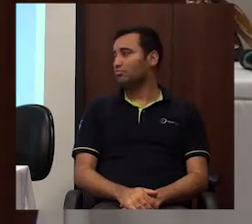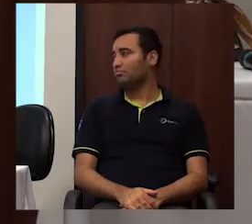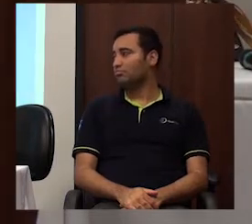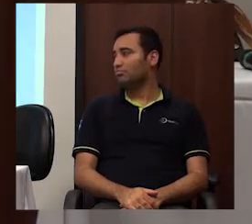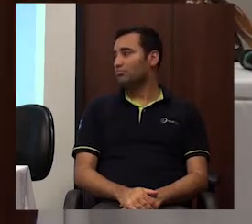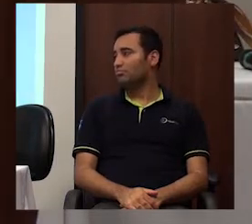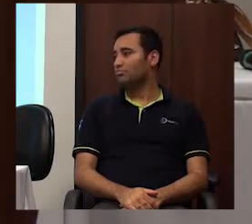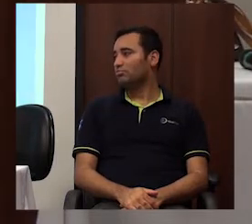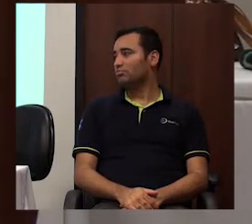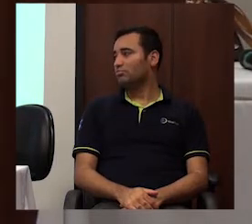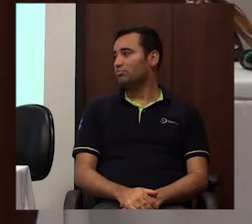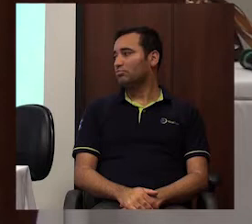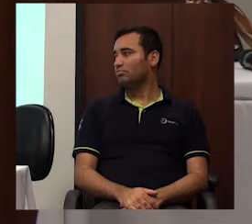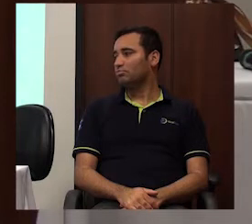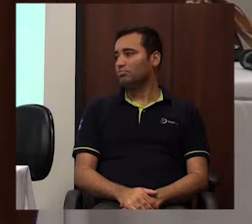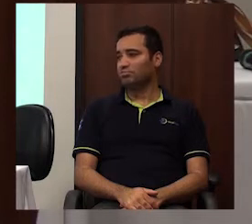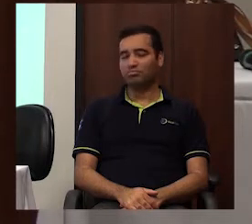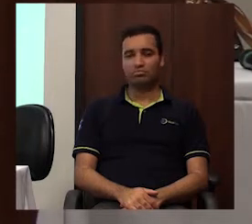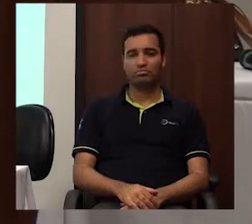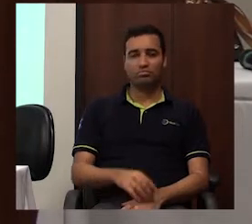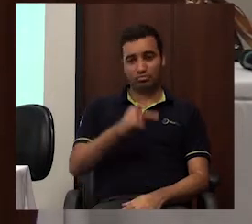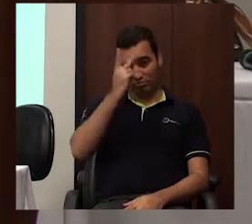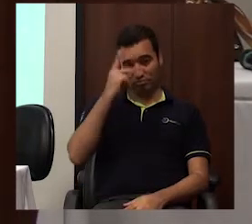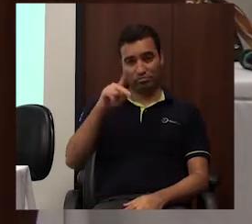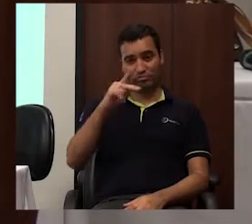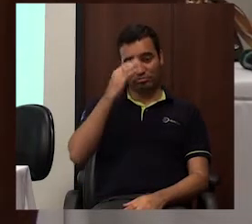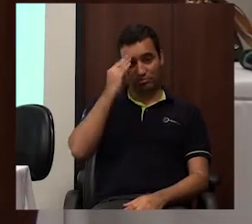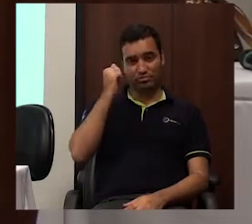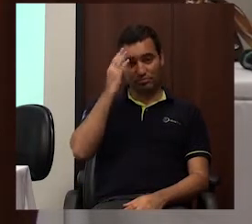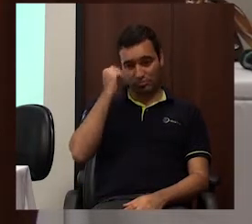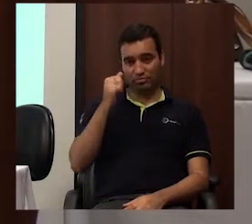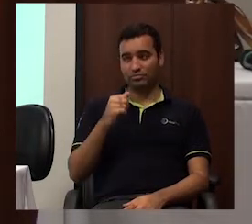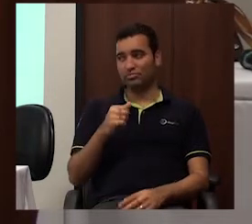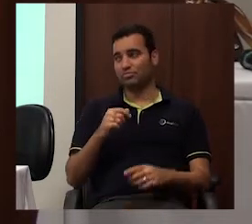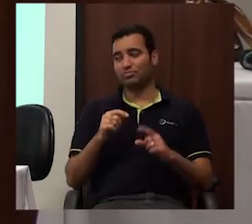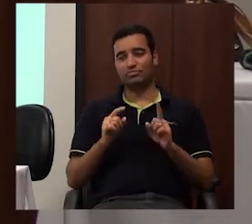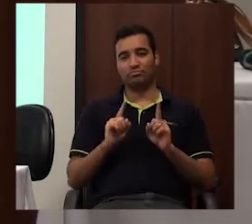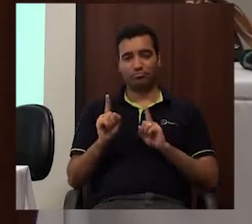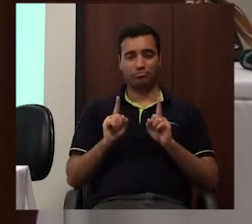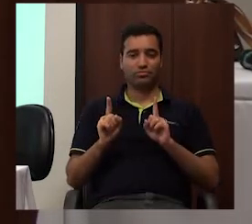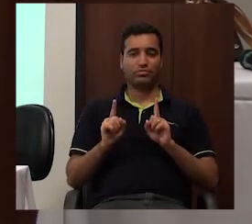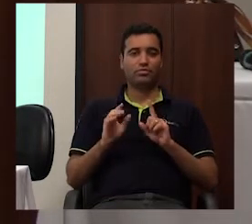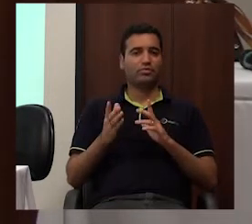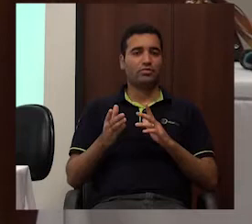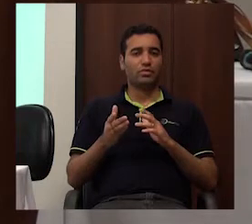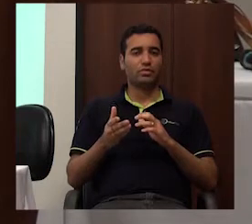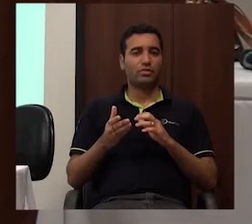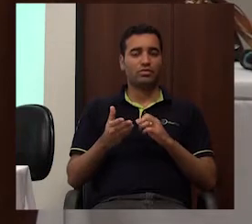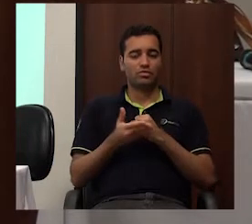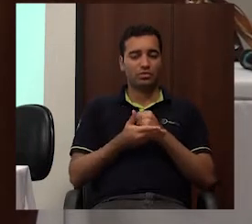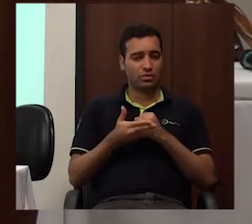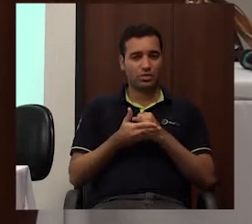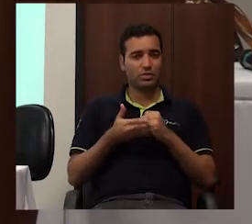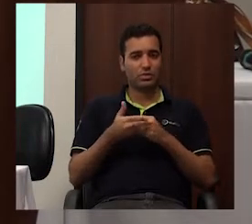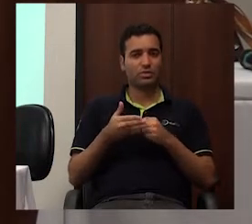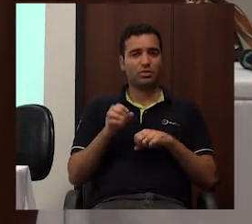Porque o público aqui com certeza sabe a diferença entre as duas. Mas o fundamento legal para a educação